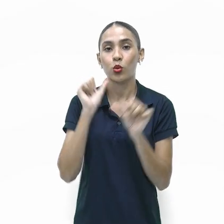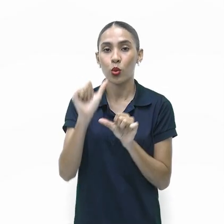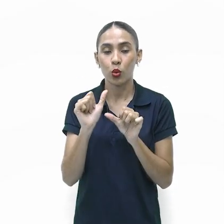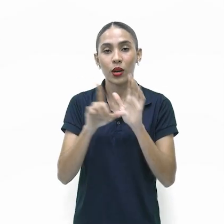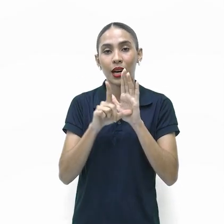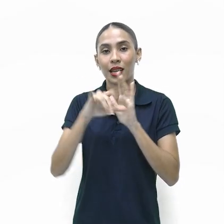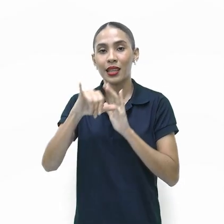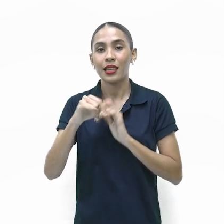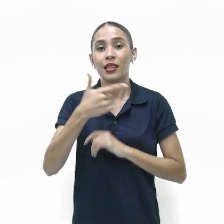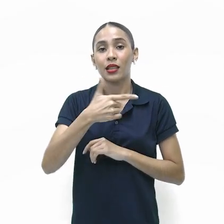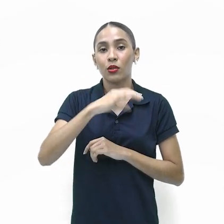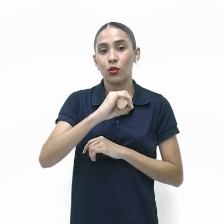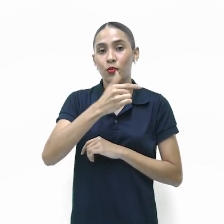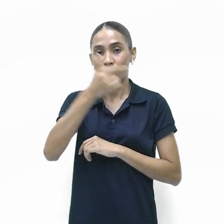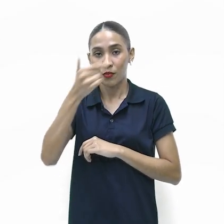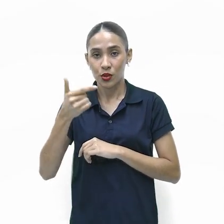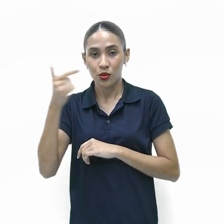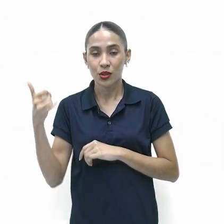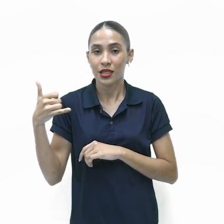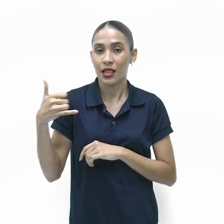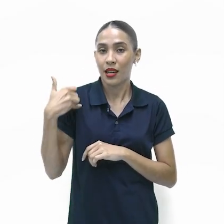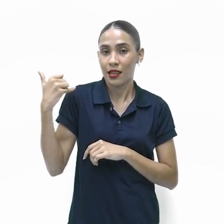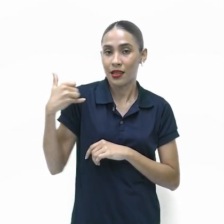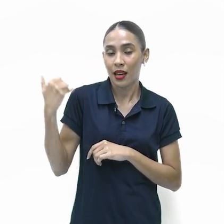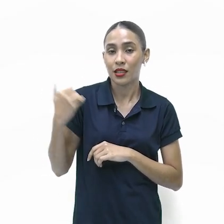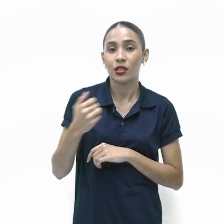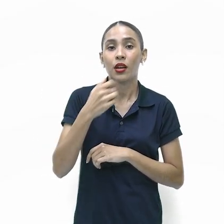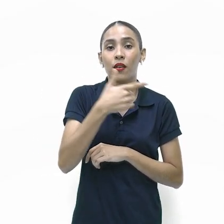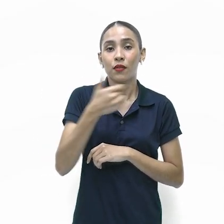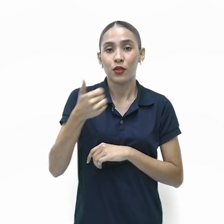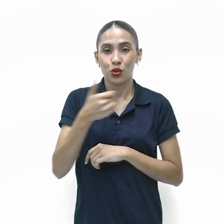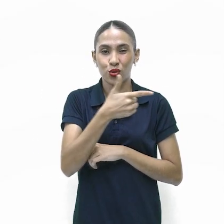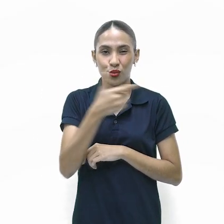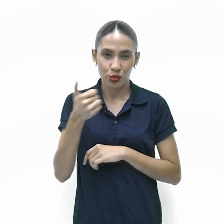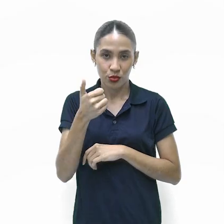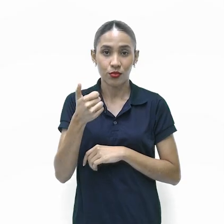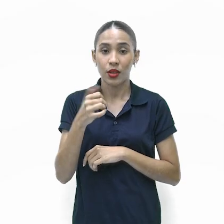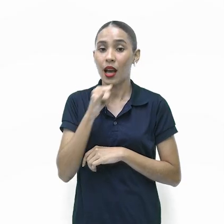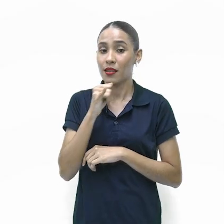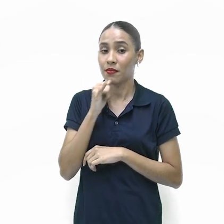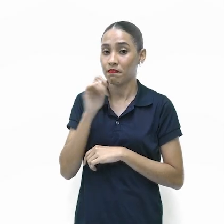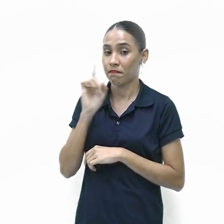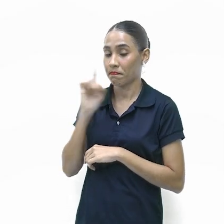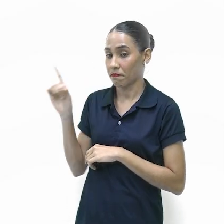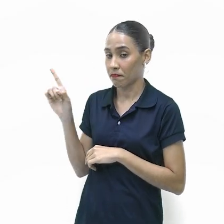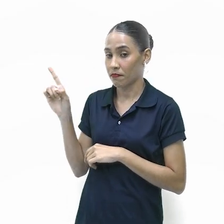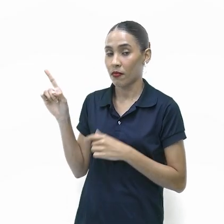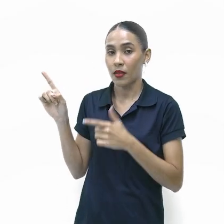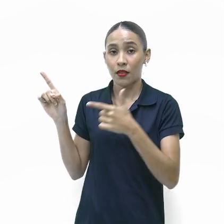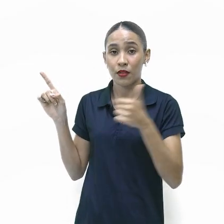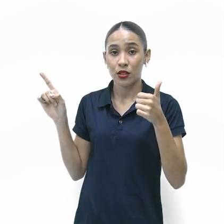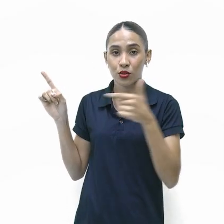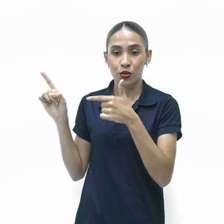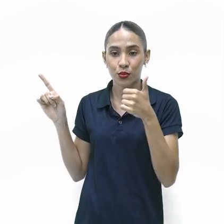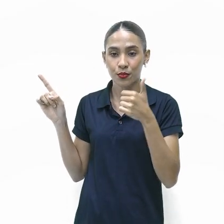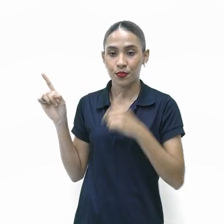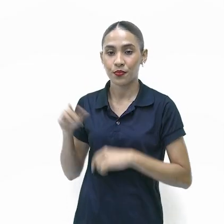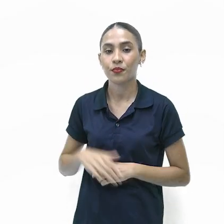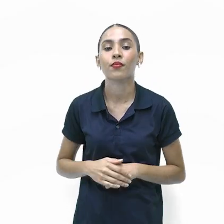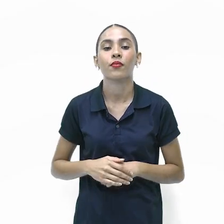de 2022, a idade mínima é de 21 anos. Coloque aí na cabecinha de vocês, 21 anos é a idade